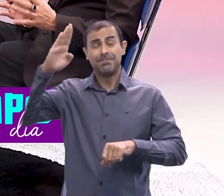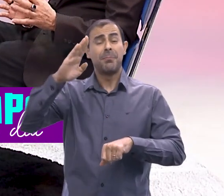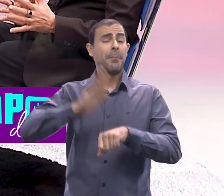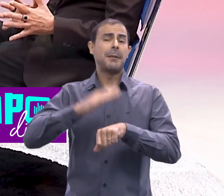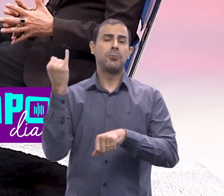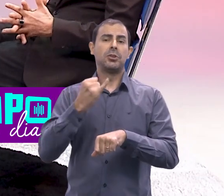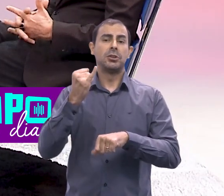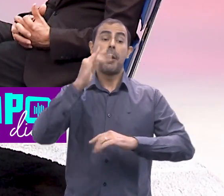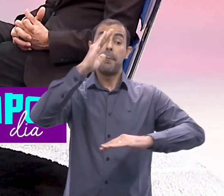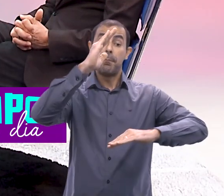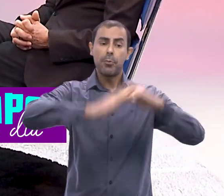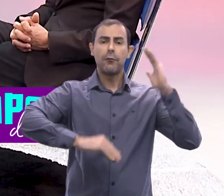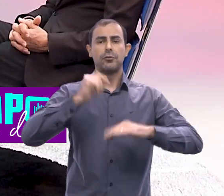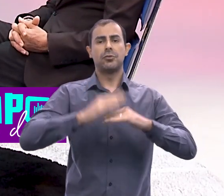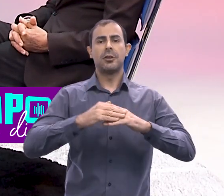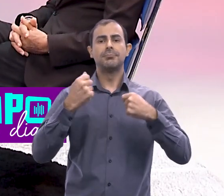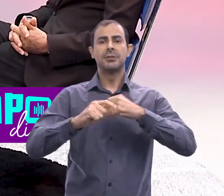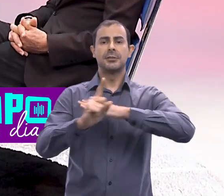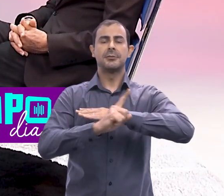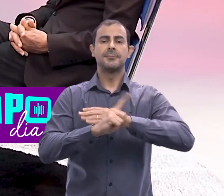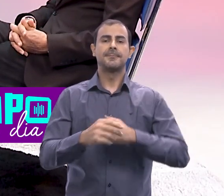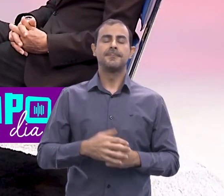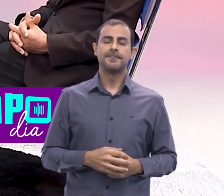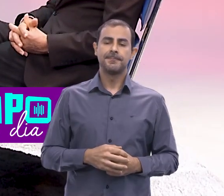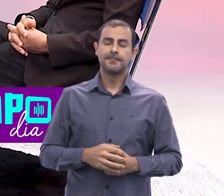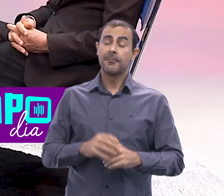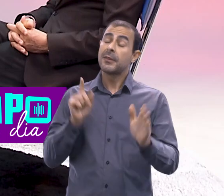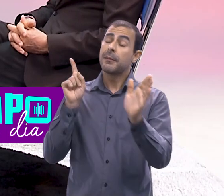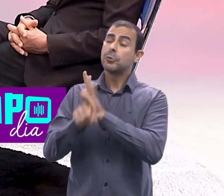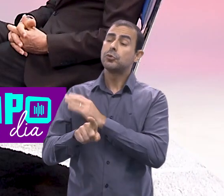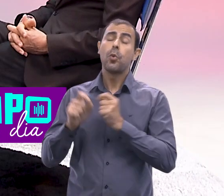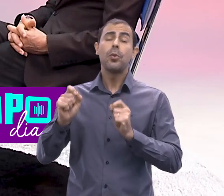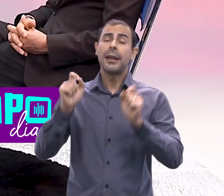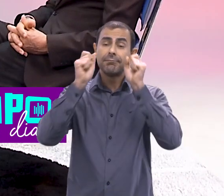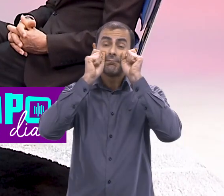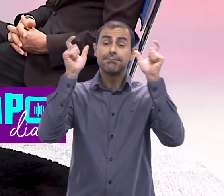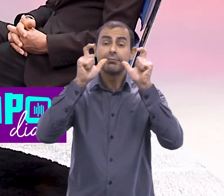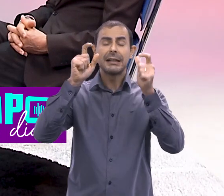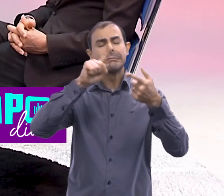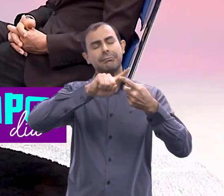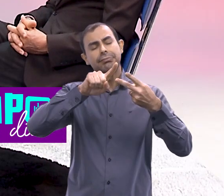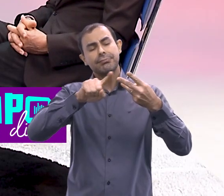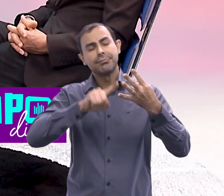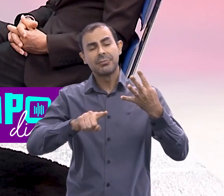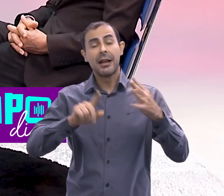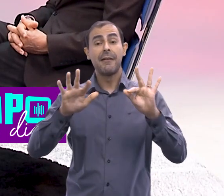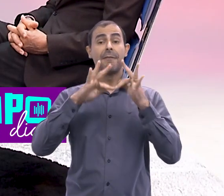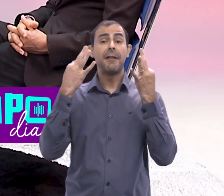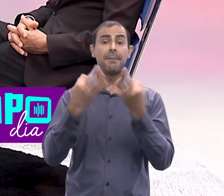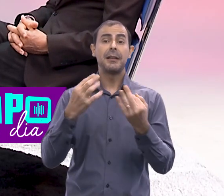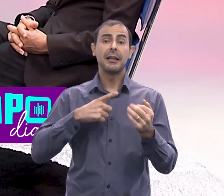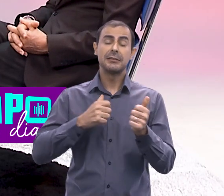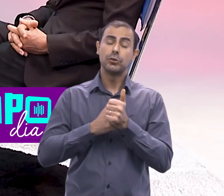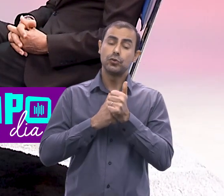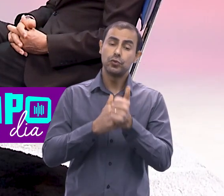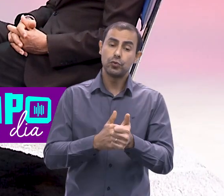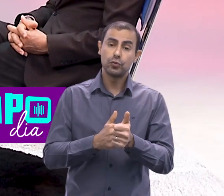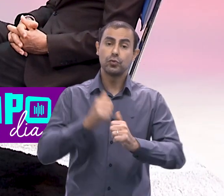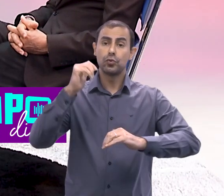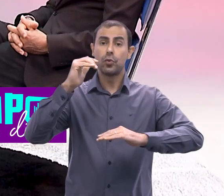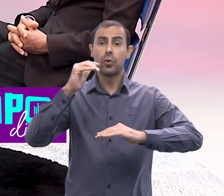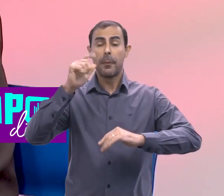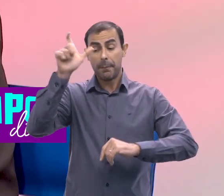técnico profissional. E quais são os sinais de alerta, né, para os familiares que estão ali junto com essa